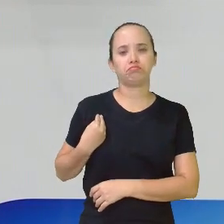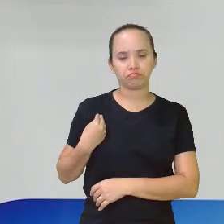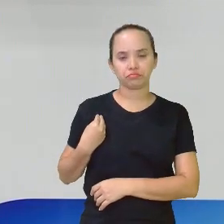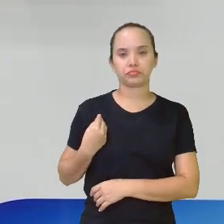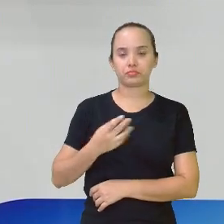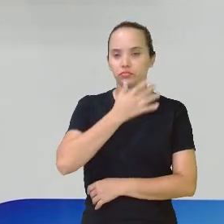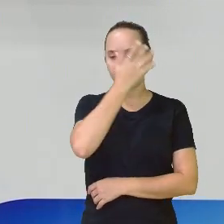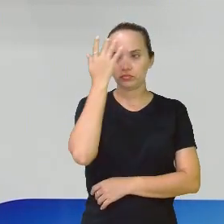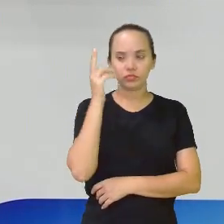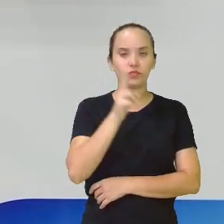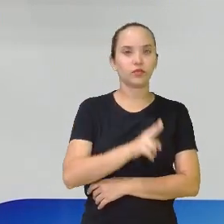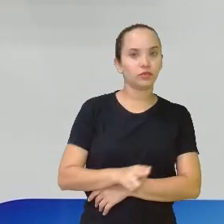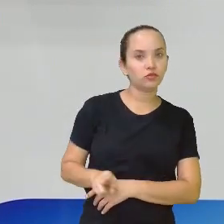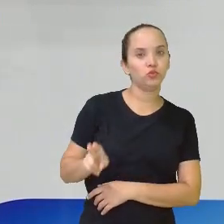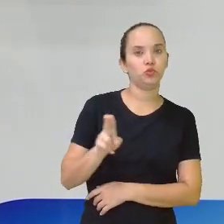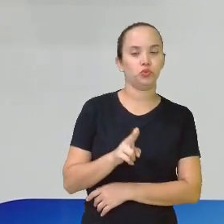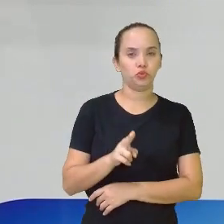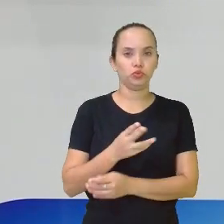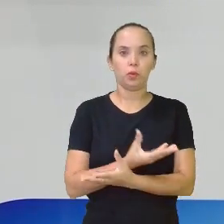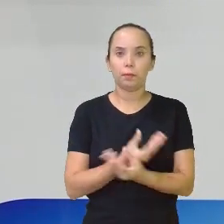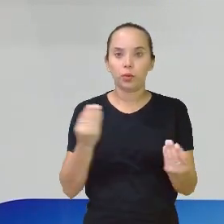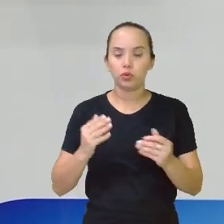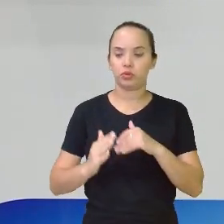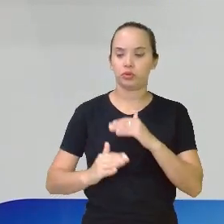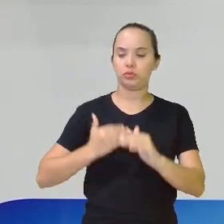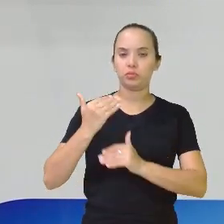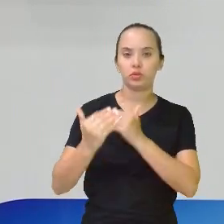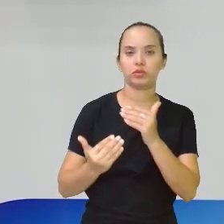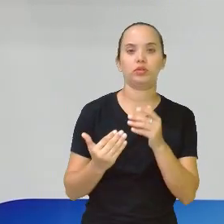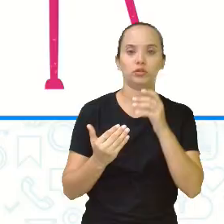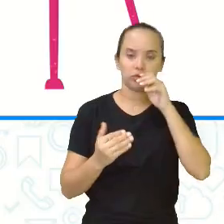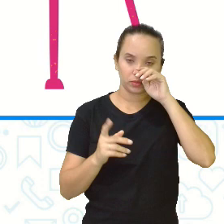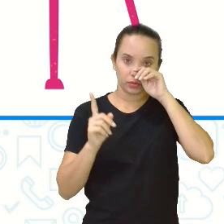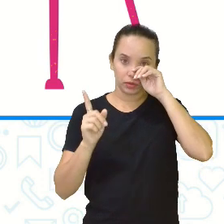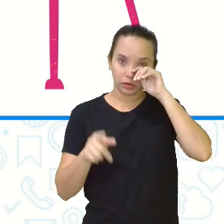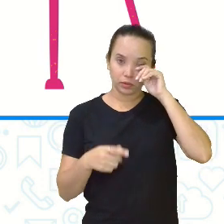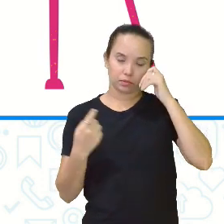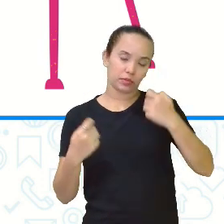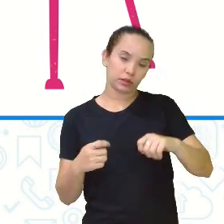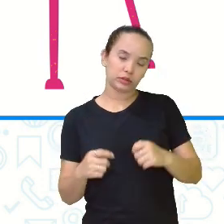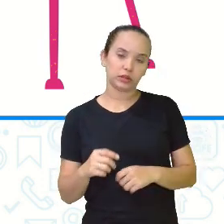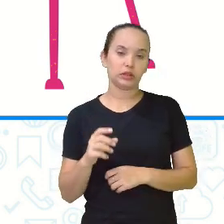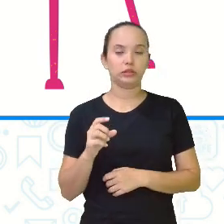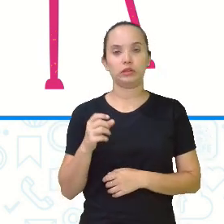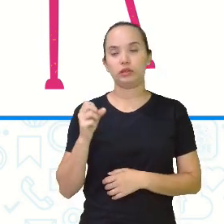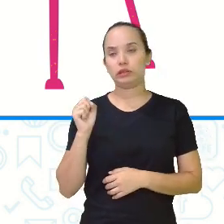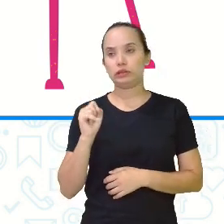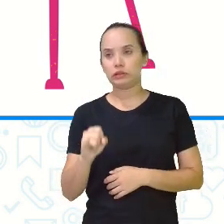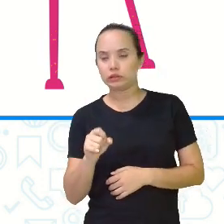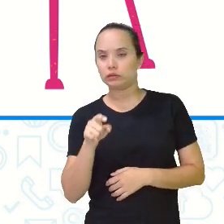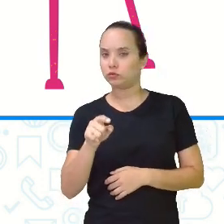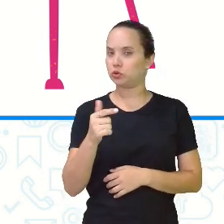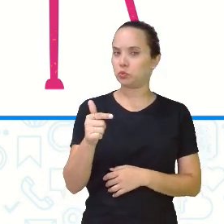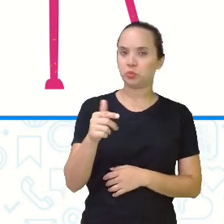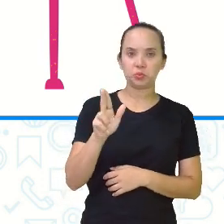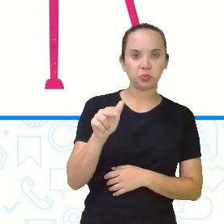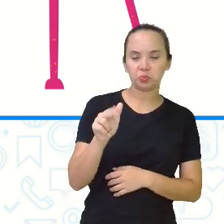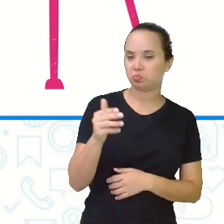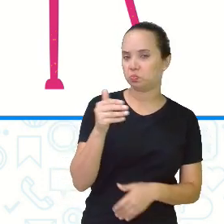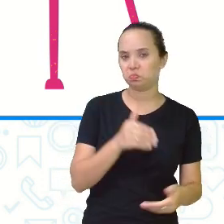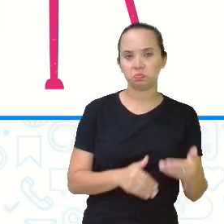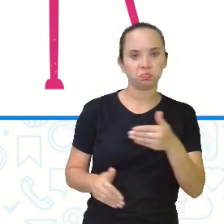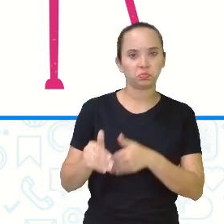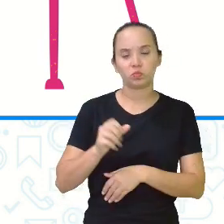pessoas utilizam bastante esses processos de combustão. Basta aí quem nunca participou ou quem já ouviu